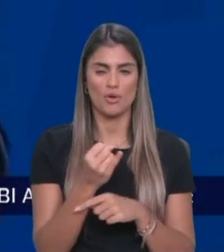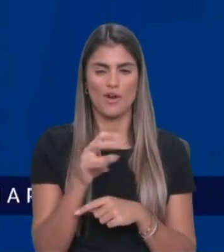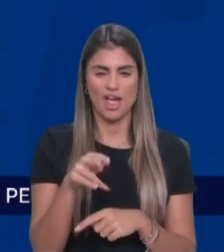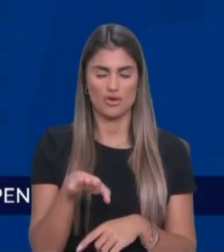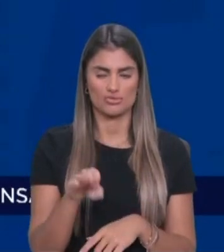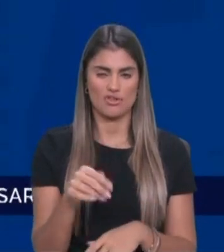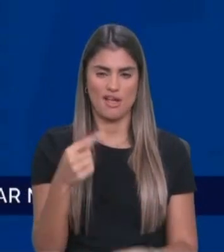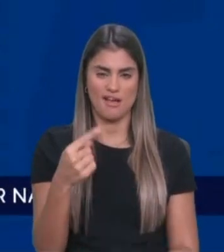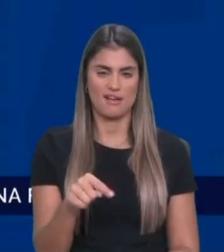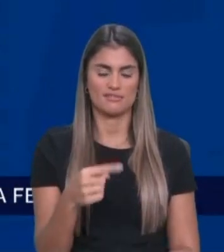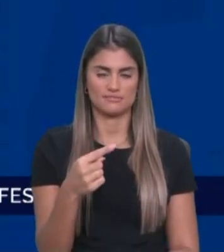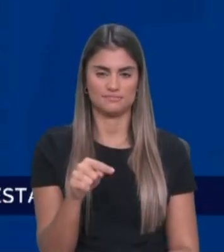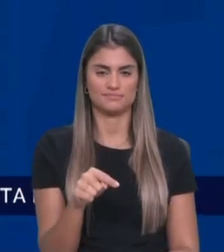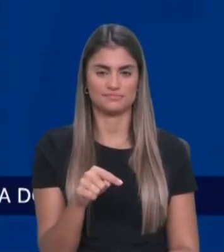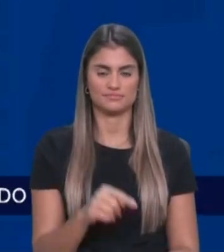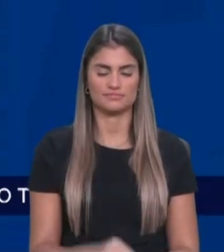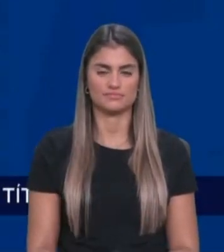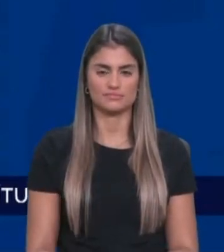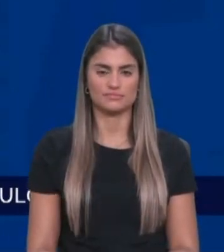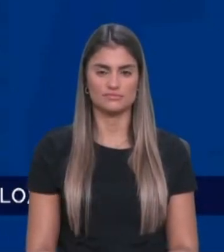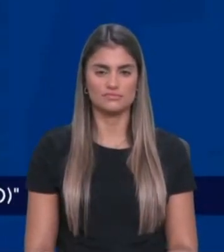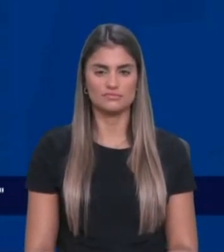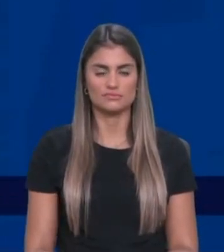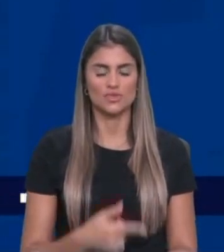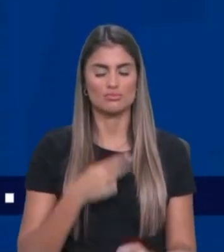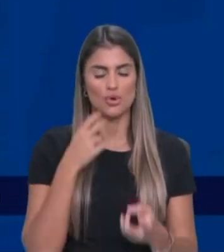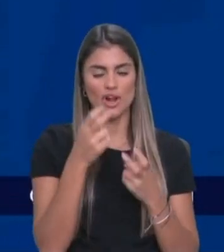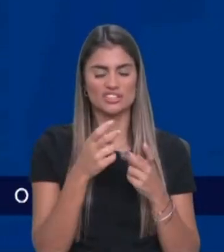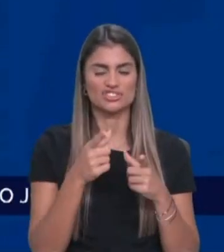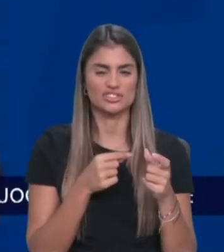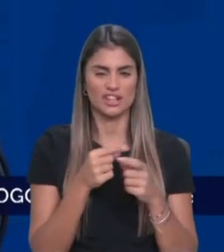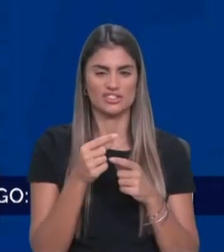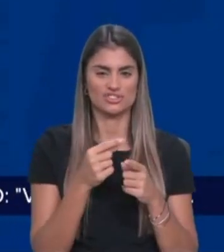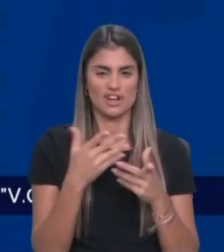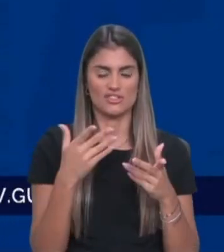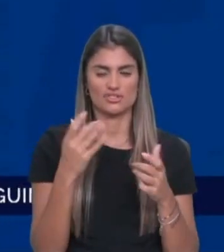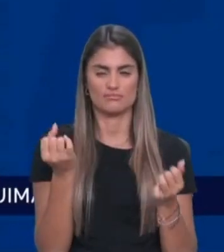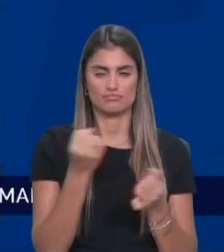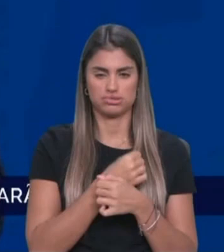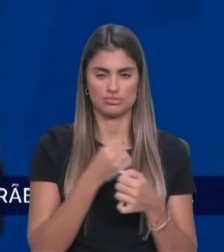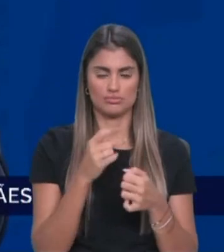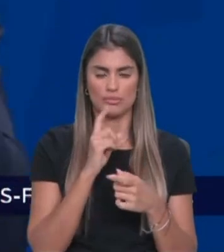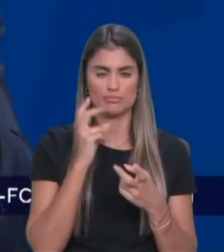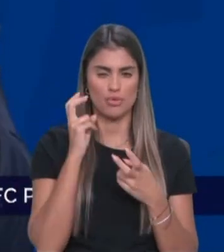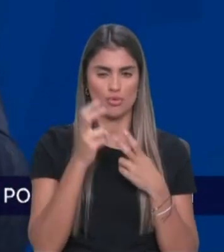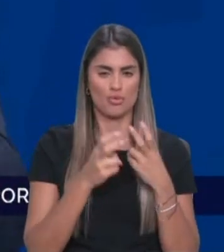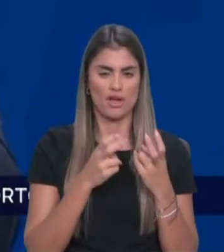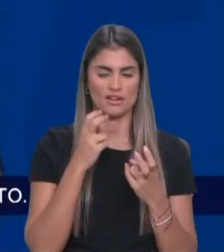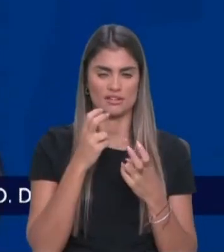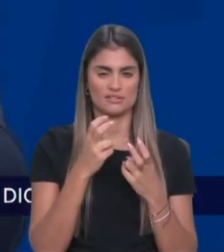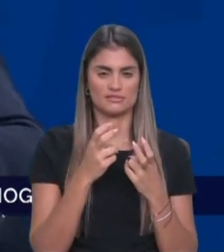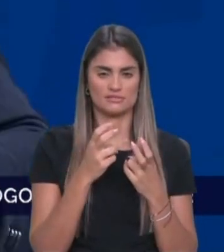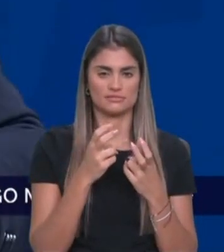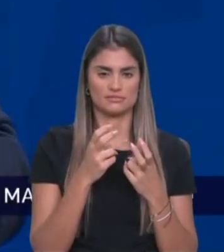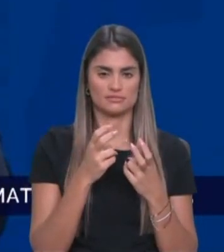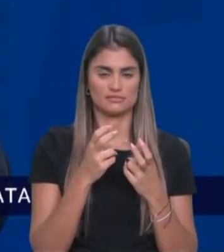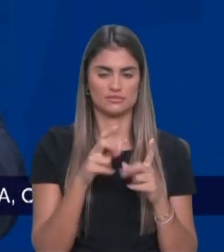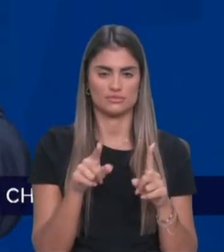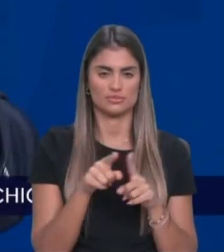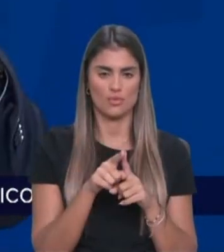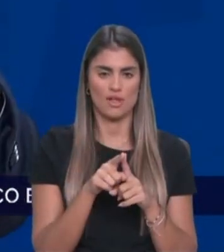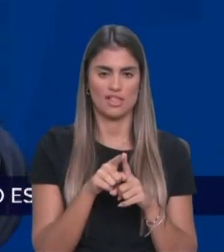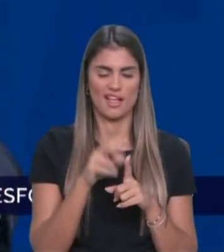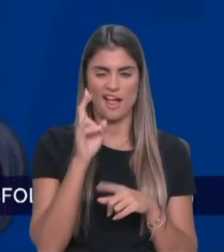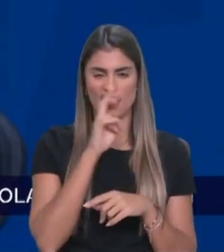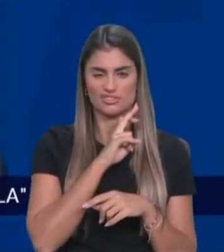supermaciços, que é, em vez de procurarmos estrelas gigantes que explodem, podemos ir à procura de nuvens moleculares, nuvens de